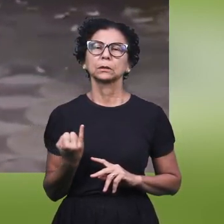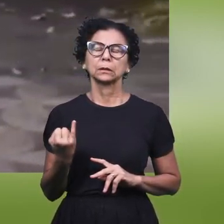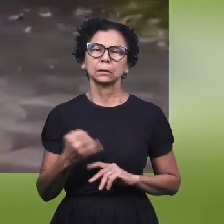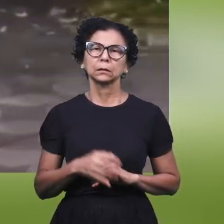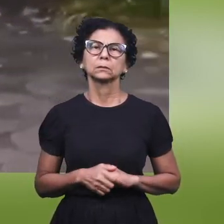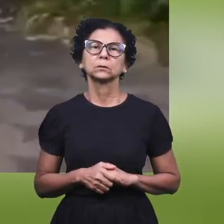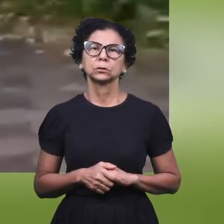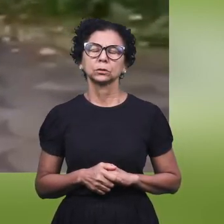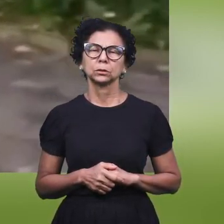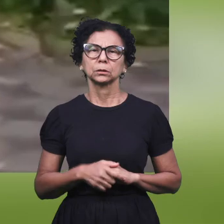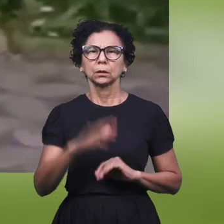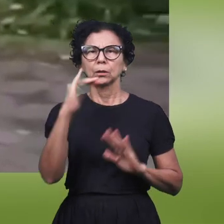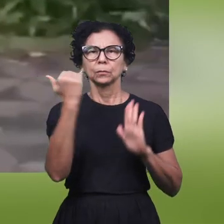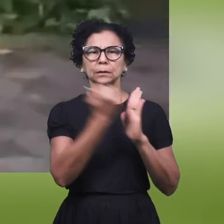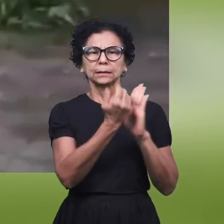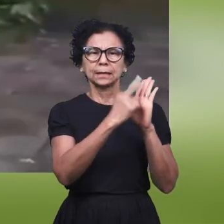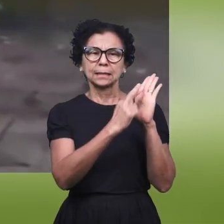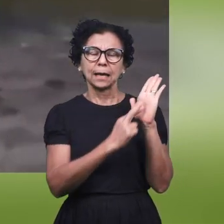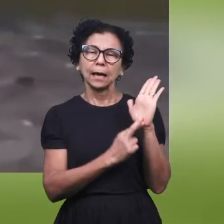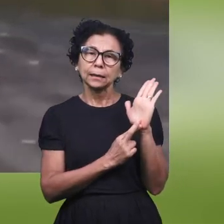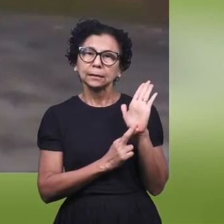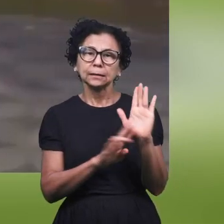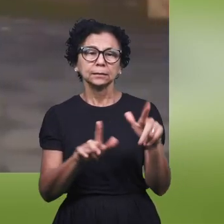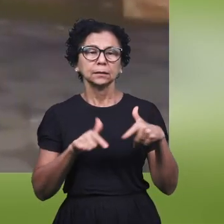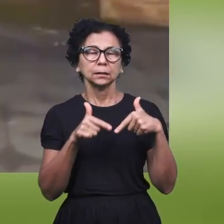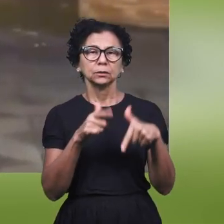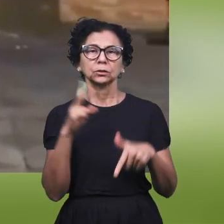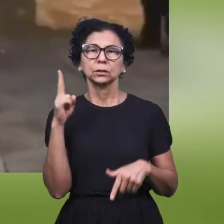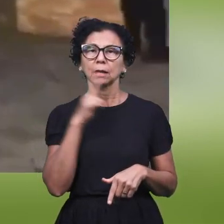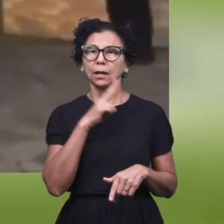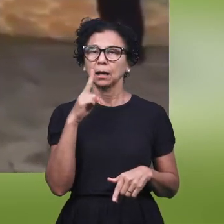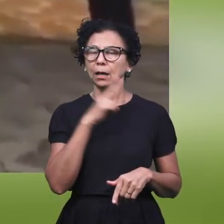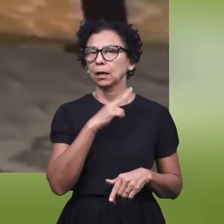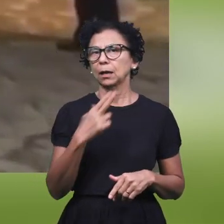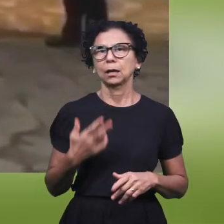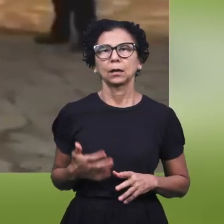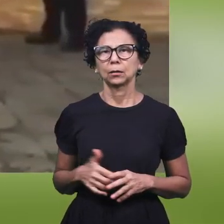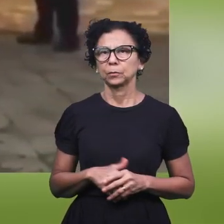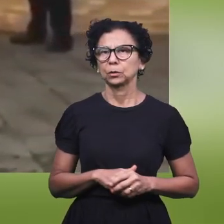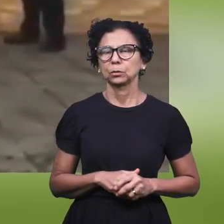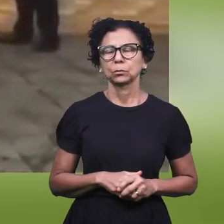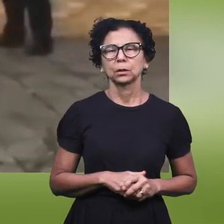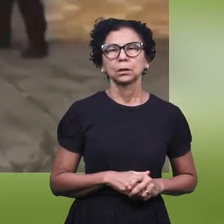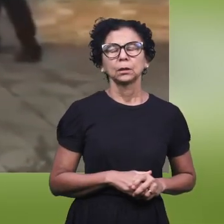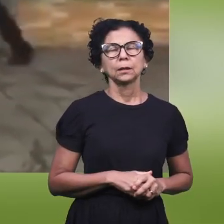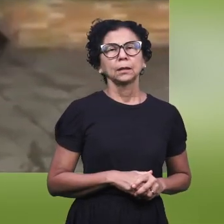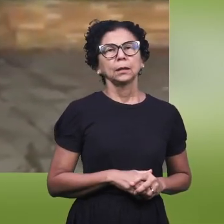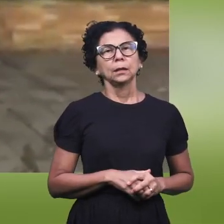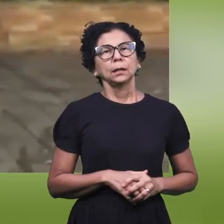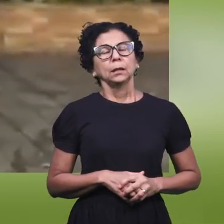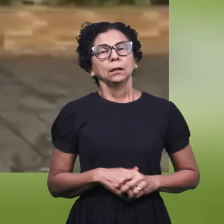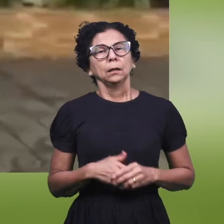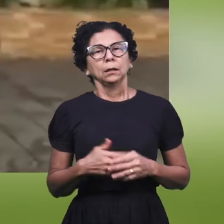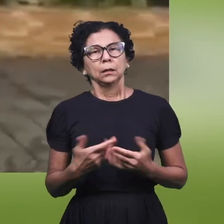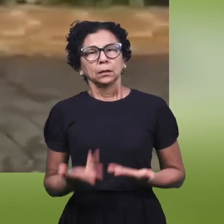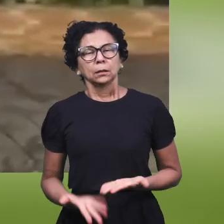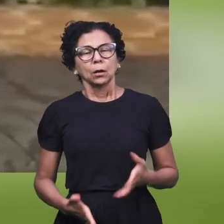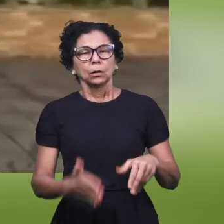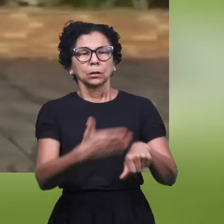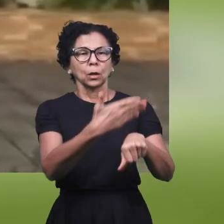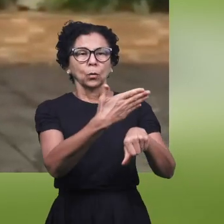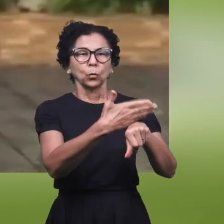incêndio. Então, primeiramente, essa equipe ela tem um treinamento